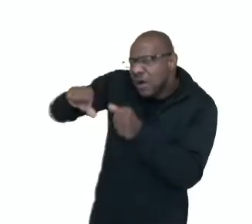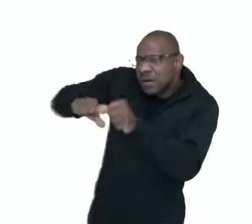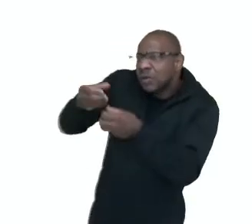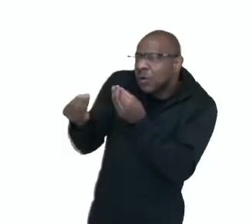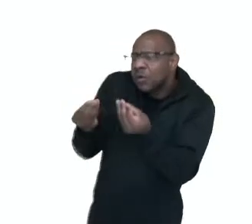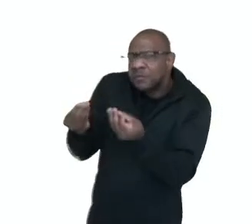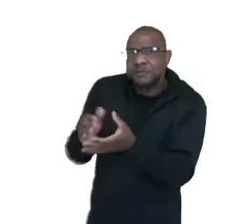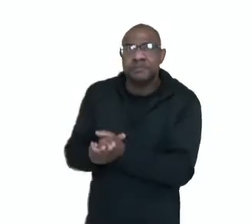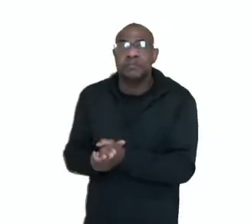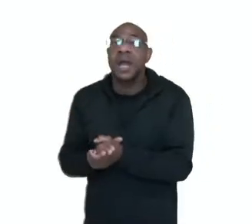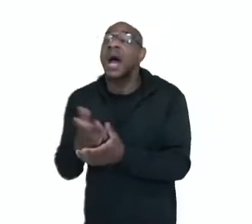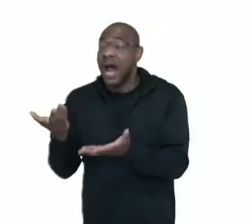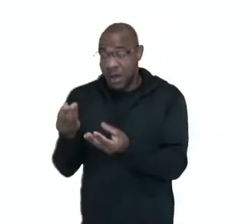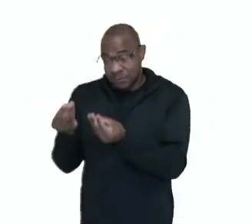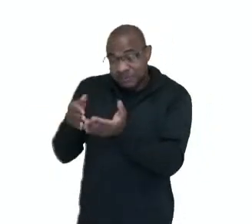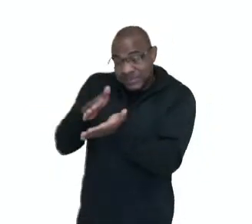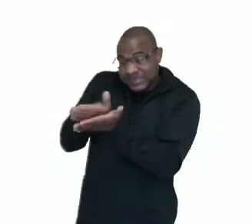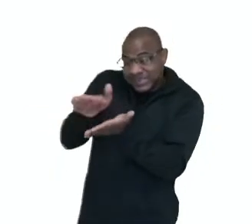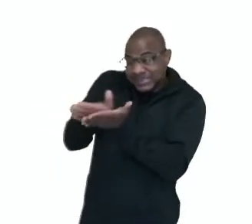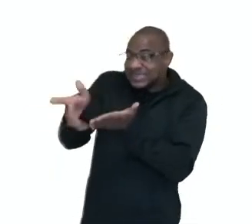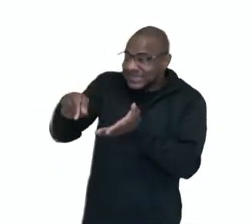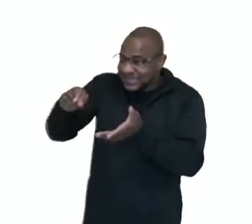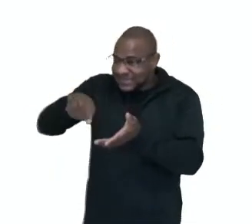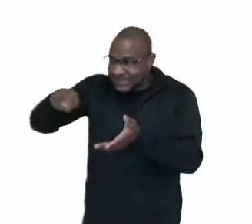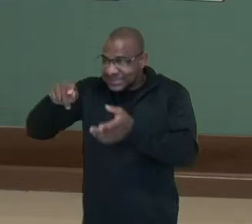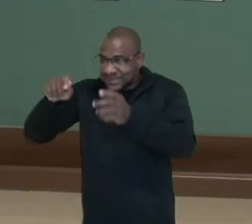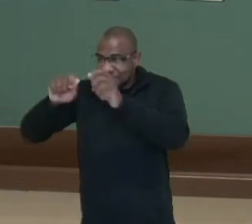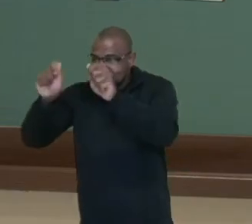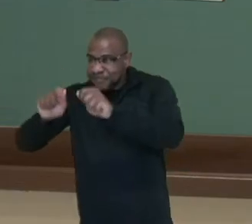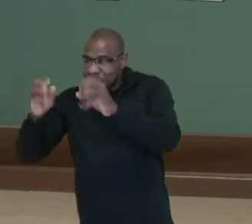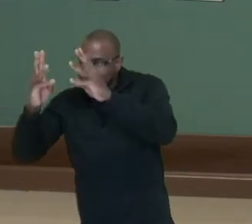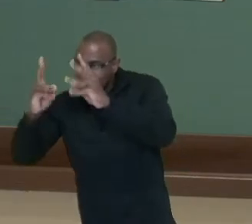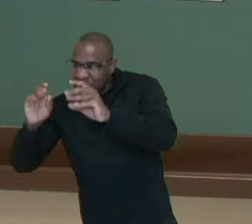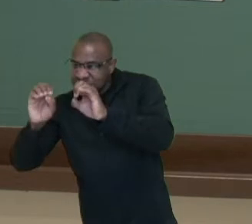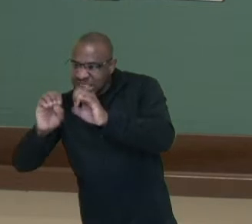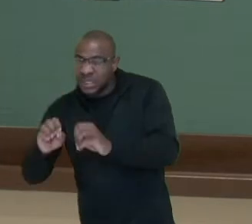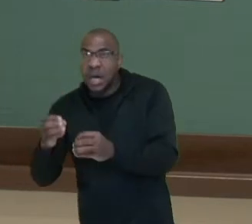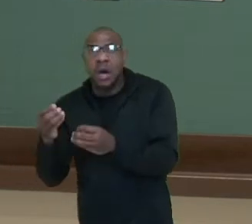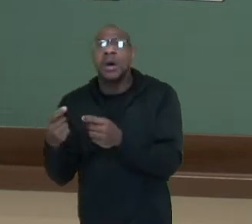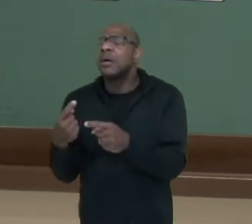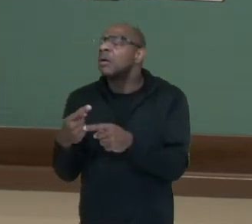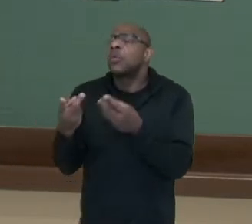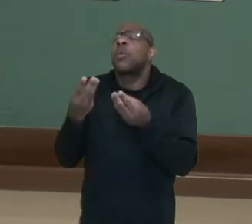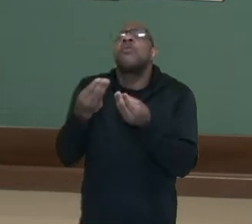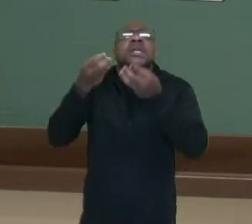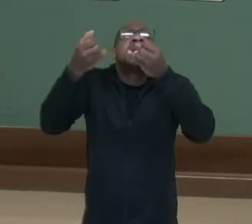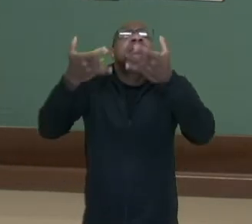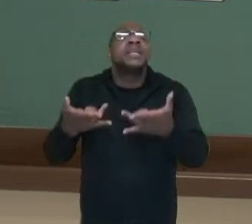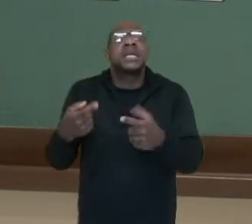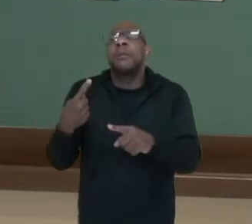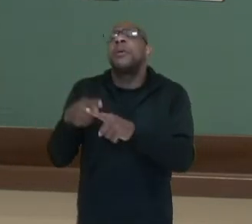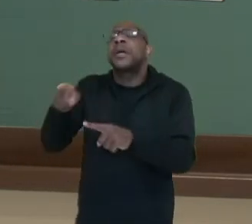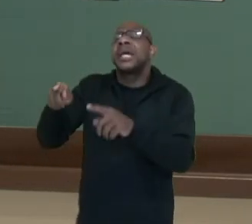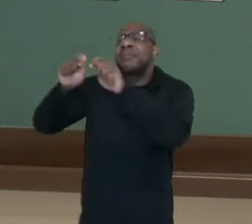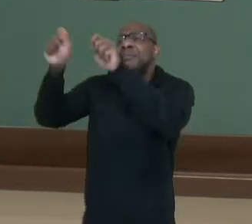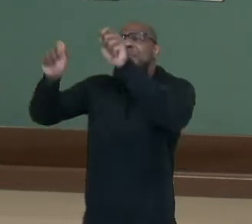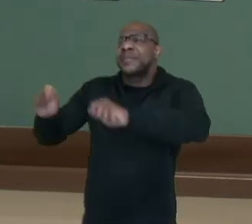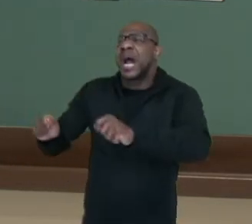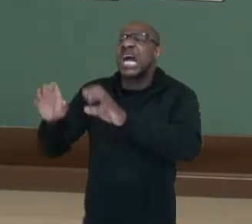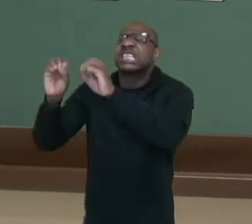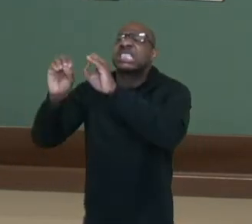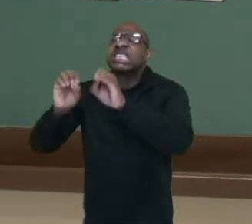Como o desgaste da estátua poderia ser explicado? Eu vou deixar essa pergunta para